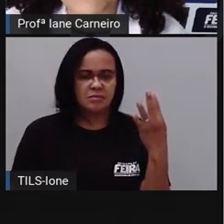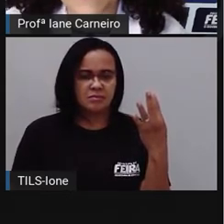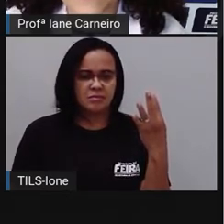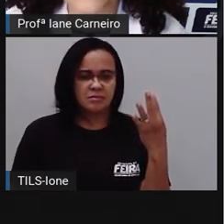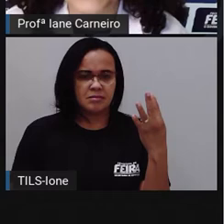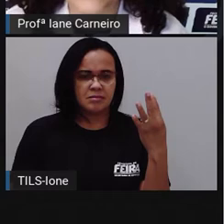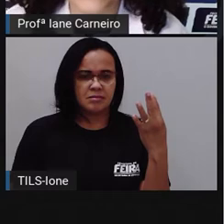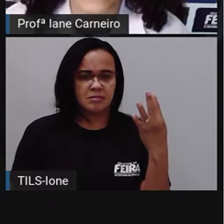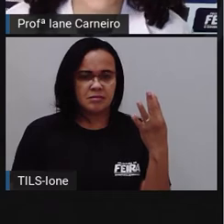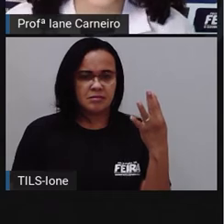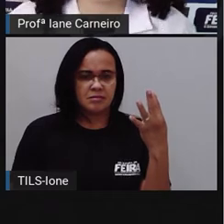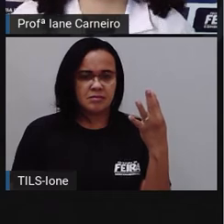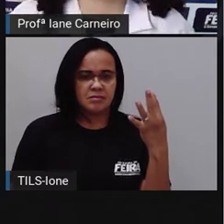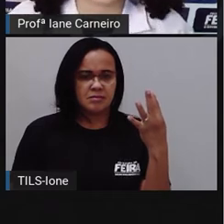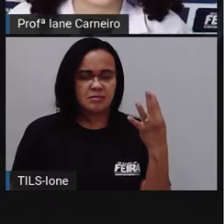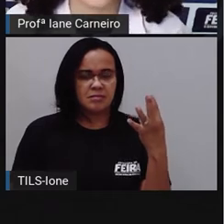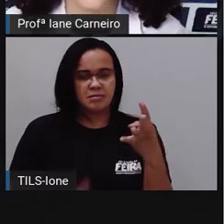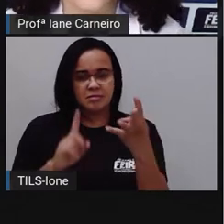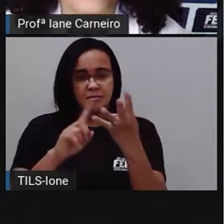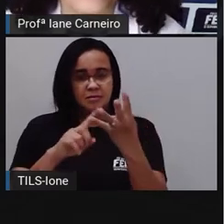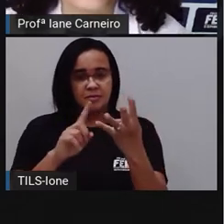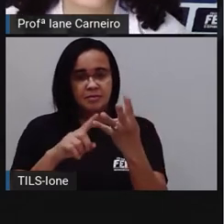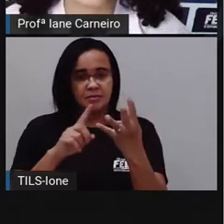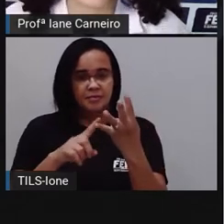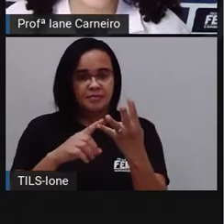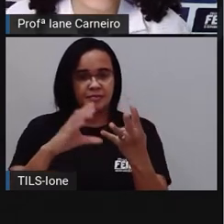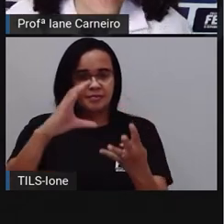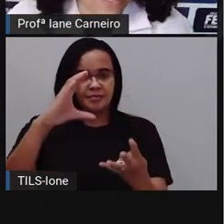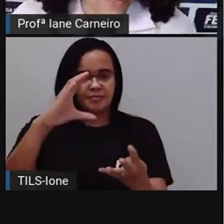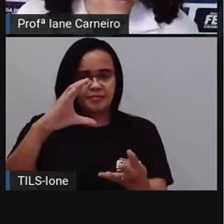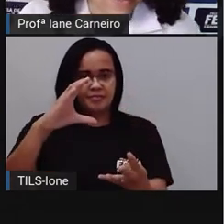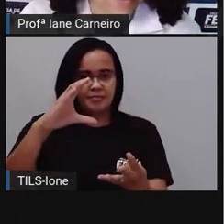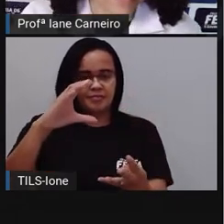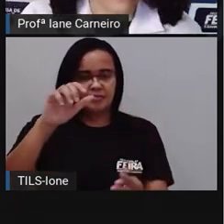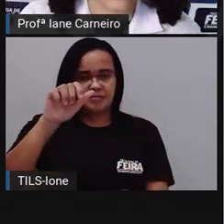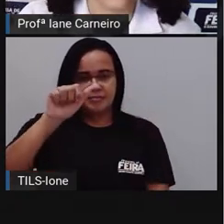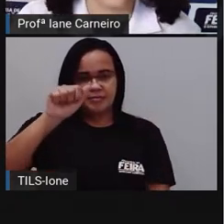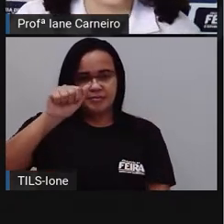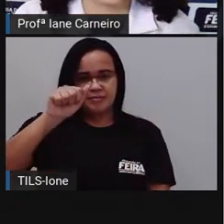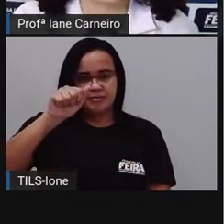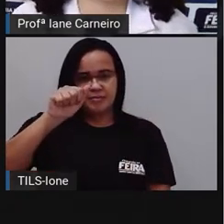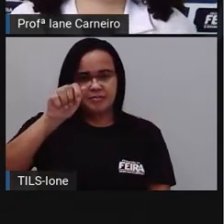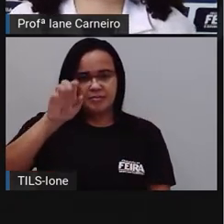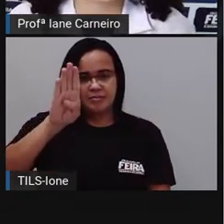Vou botar aqui embaixo, vou botar o cabra aqui. Vamos lá, ó. Cabra.